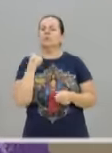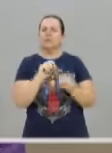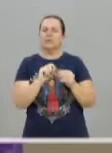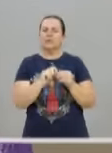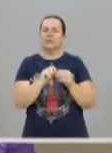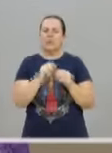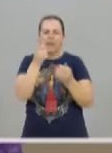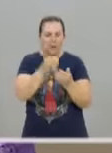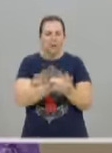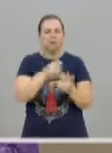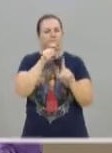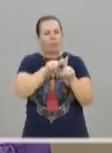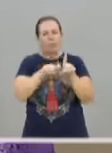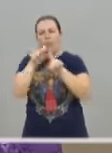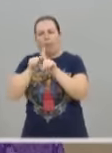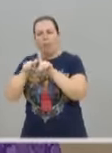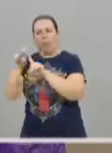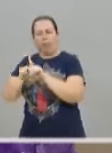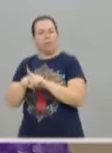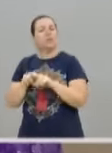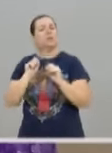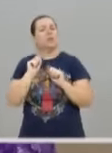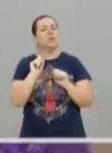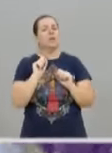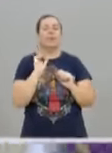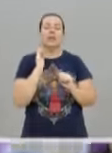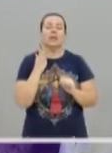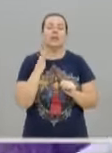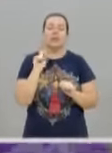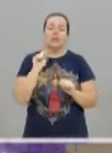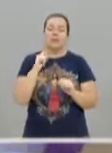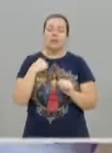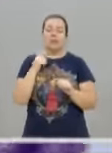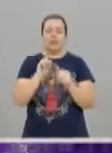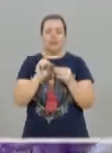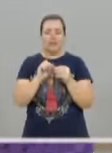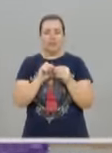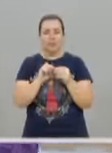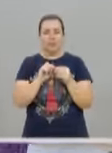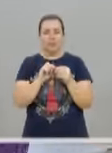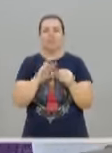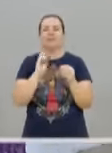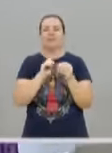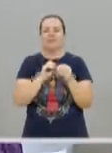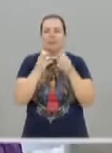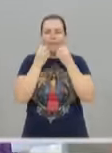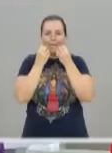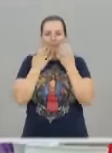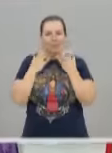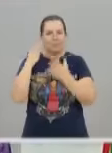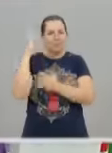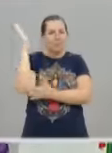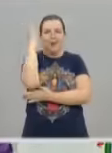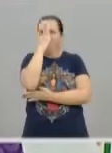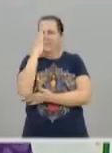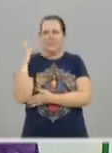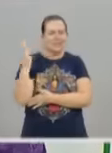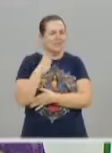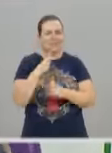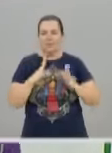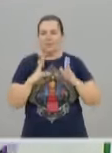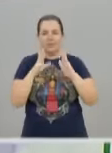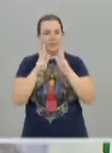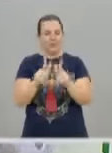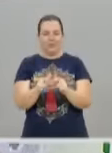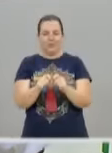eminentemente social ela é benfeitora nacional a obra evangelizar por natureza